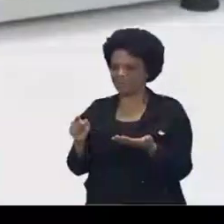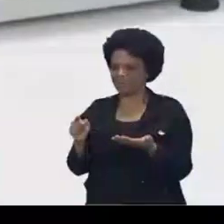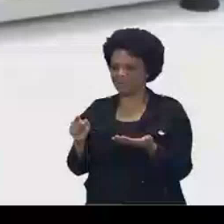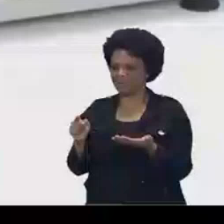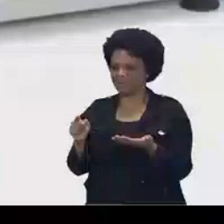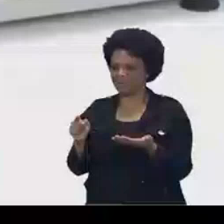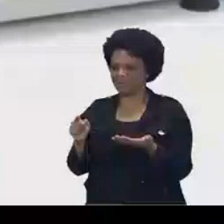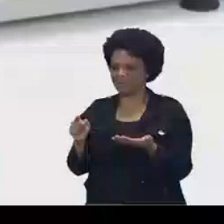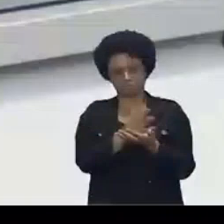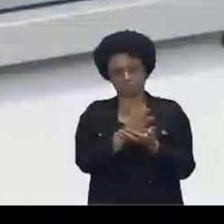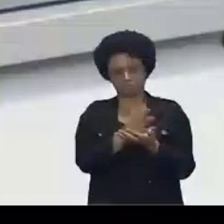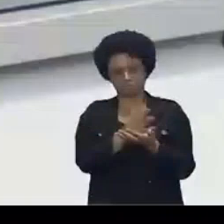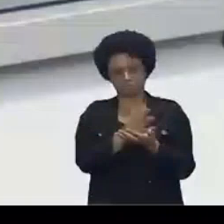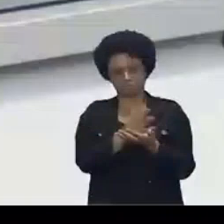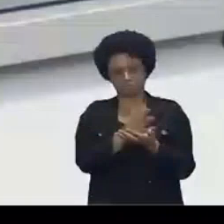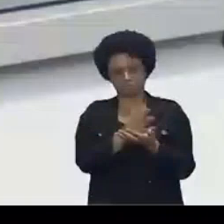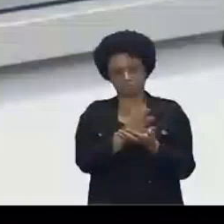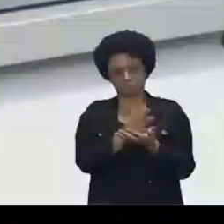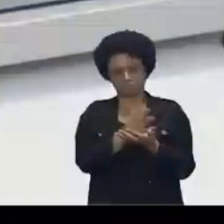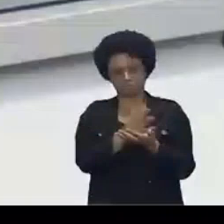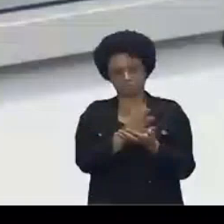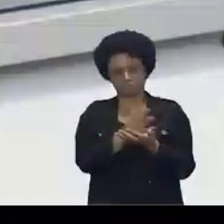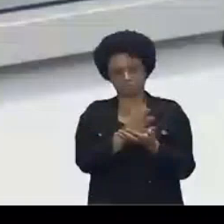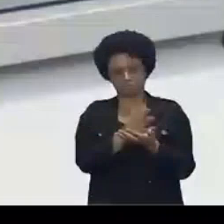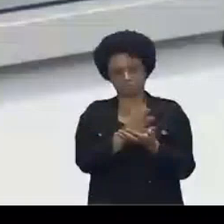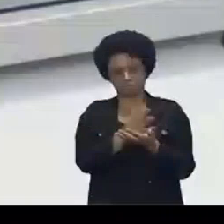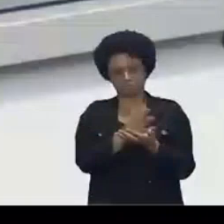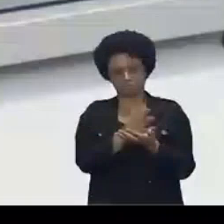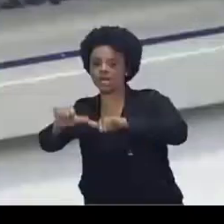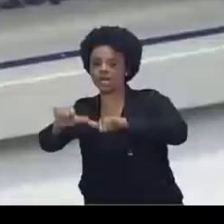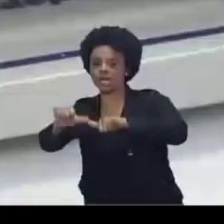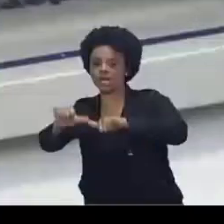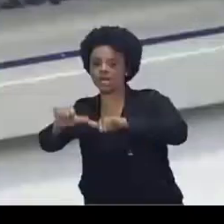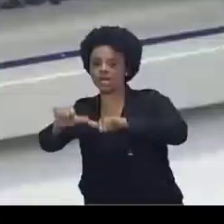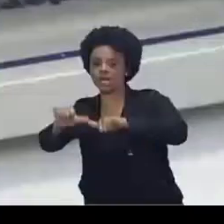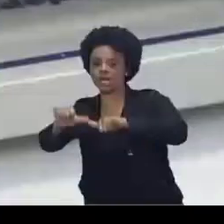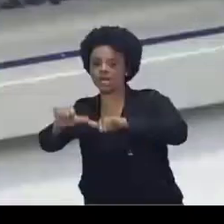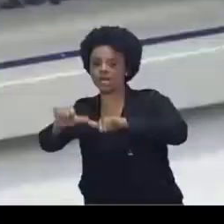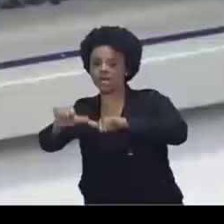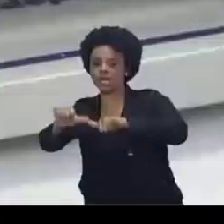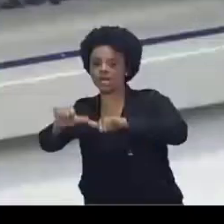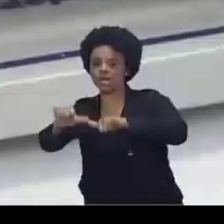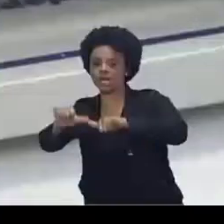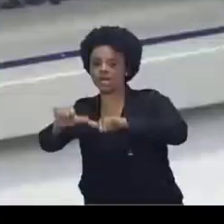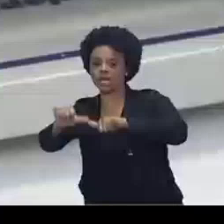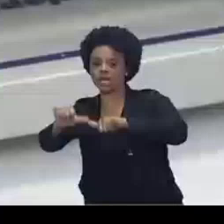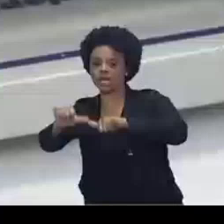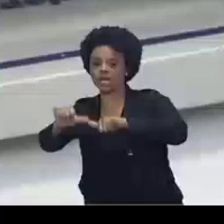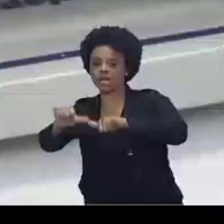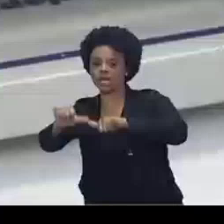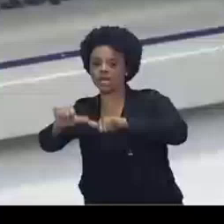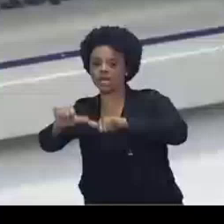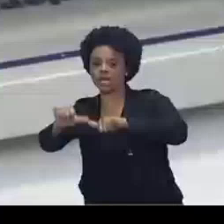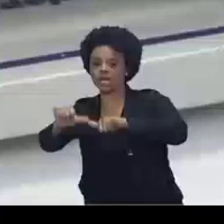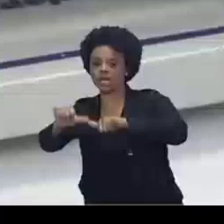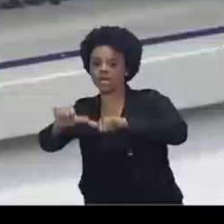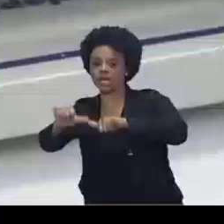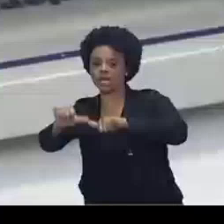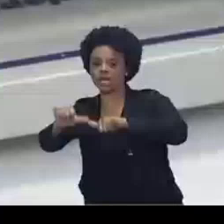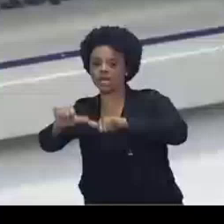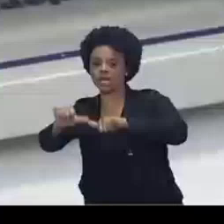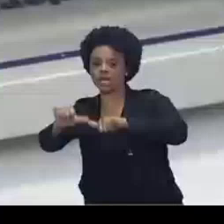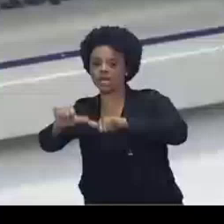um valor de inclinação diferente dos outros espaços. Por que isso pode ocorrer? Porque pode ser que